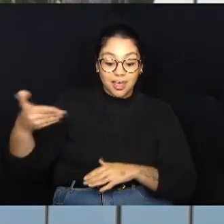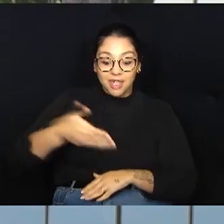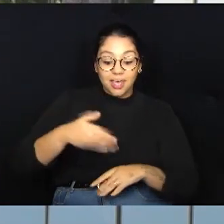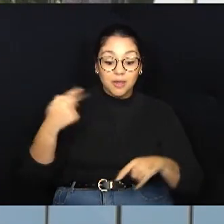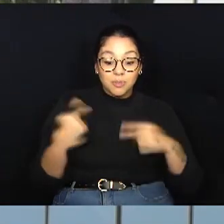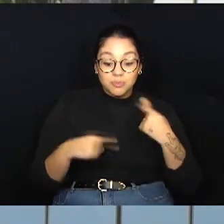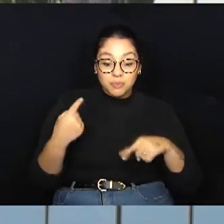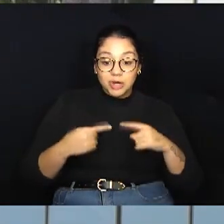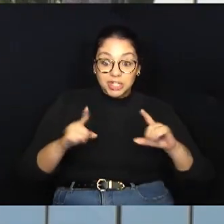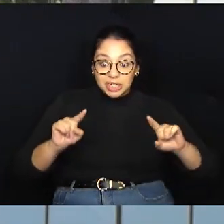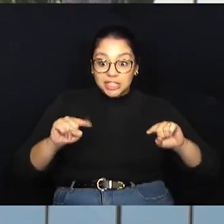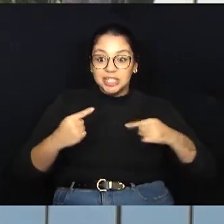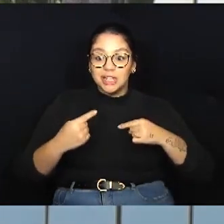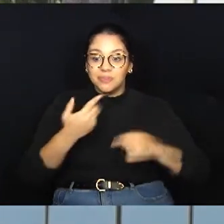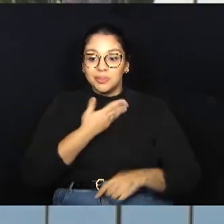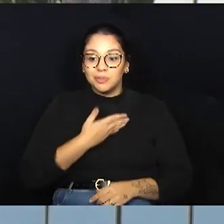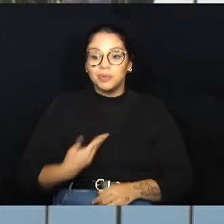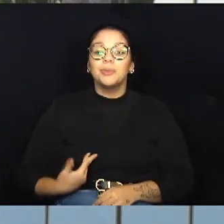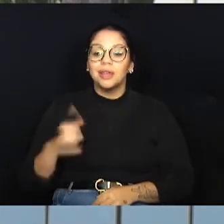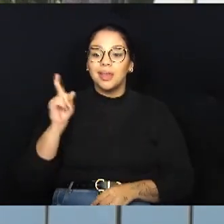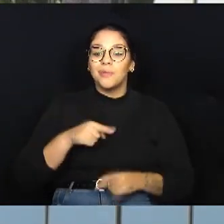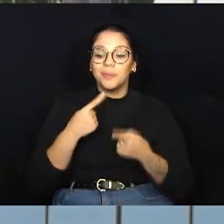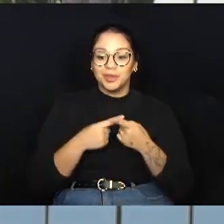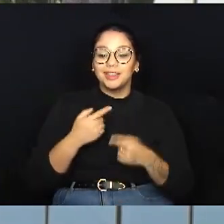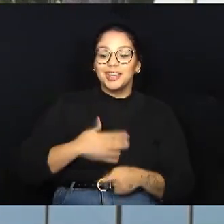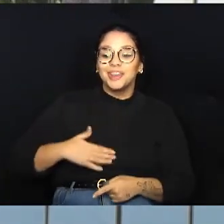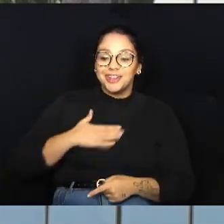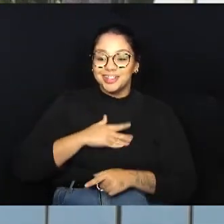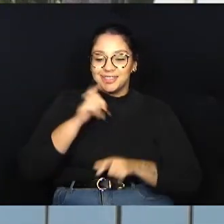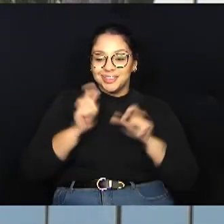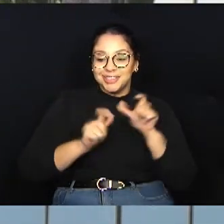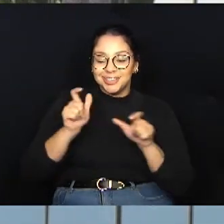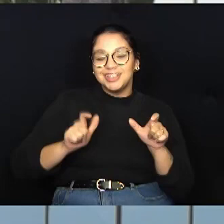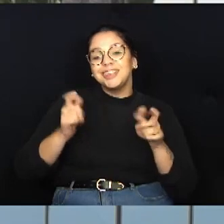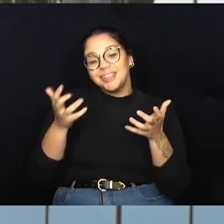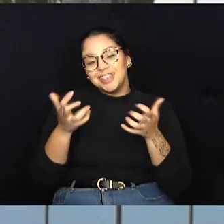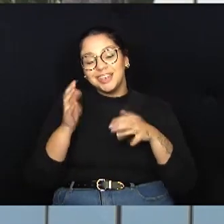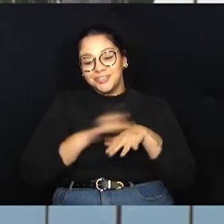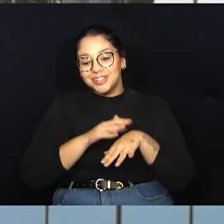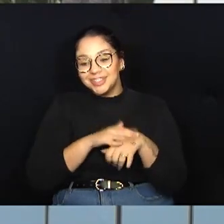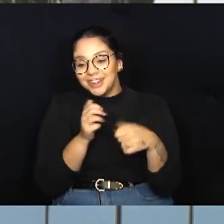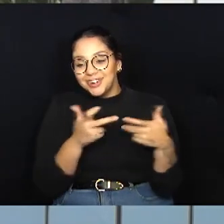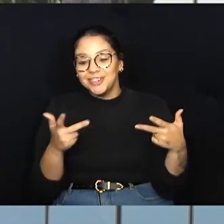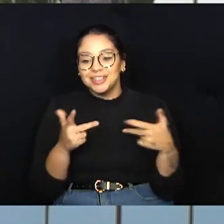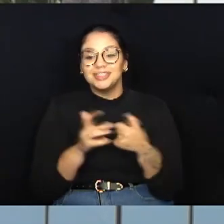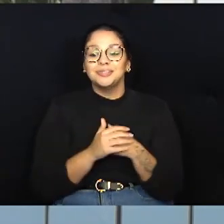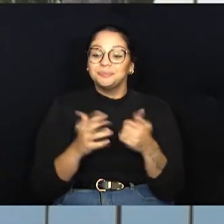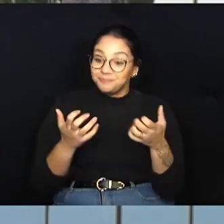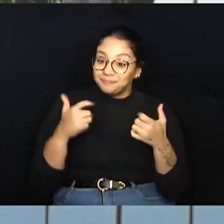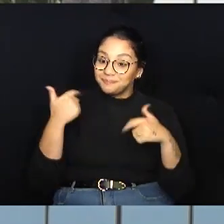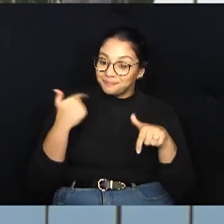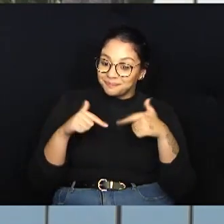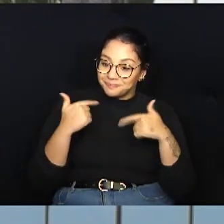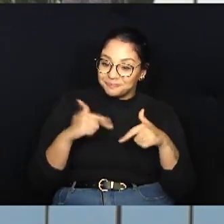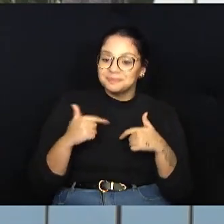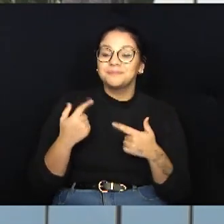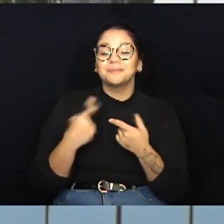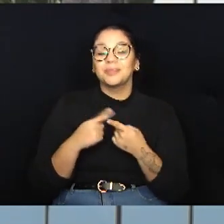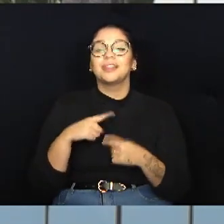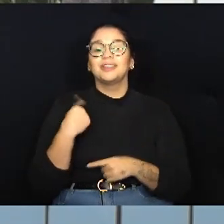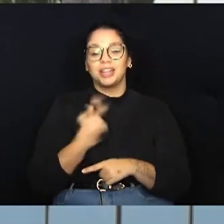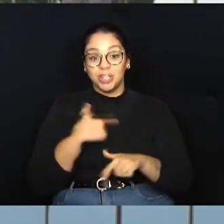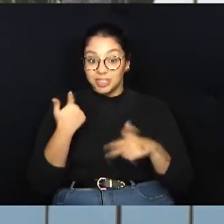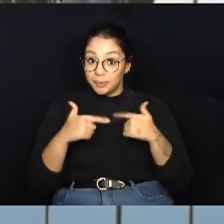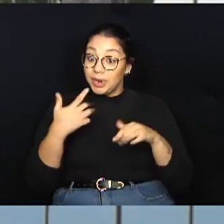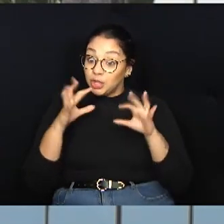esse desafio público, é porque gosta de gente, é porque quer fazer algo, é porque quer trabalhar, porque nós trabalhamos